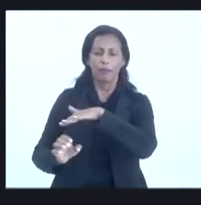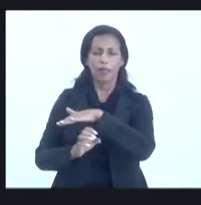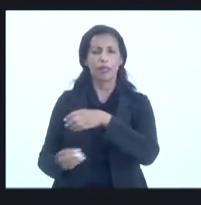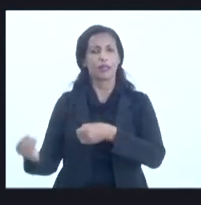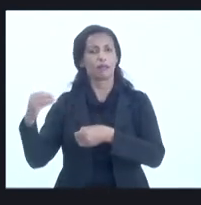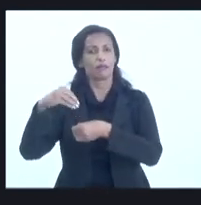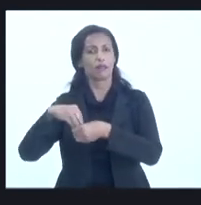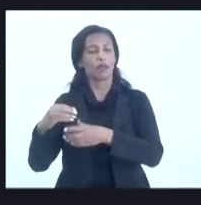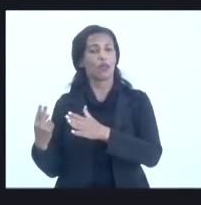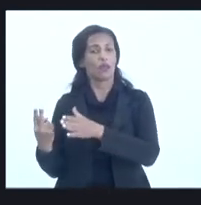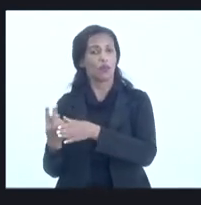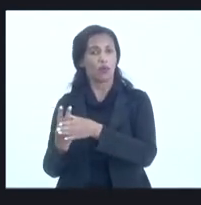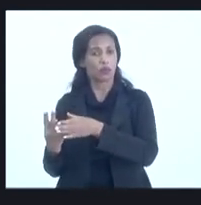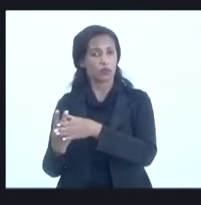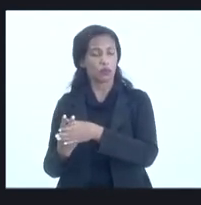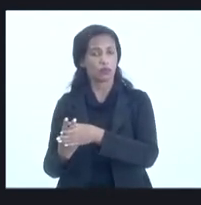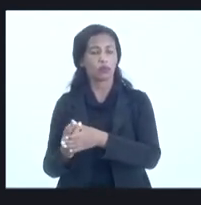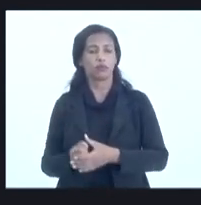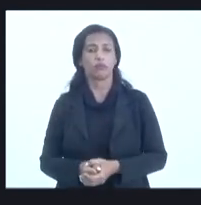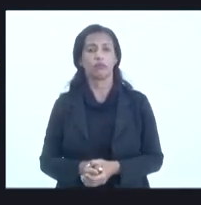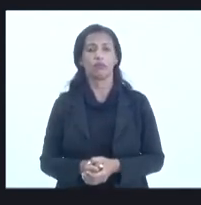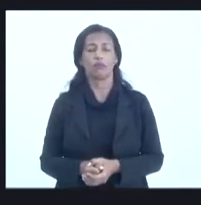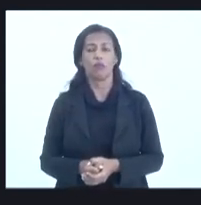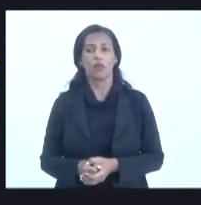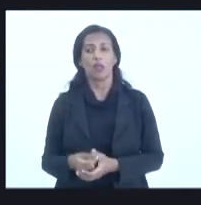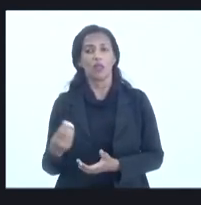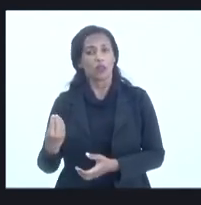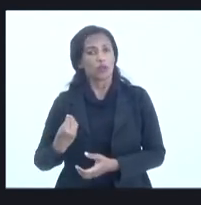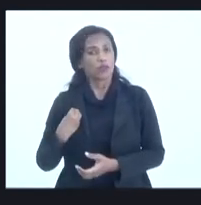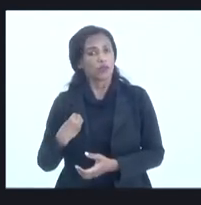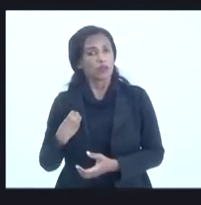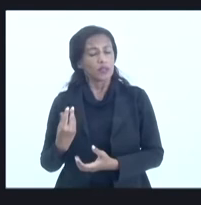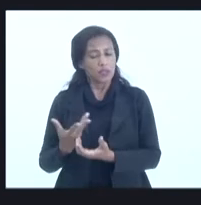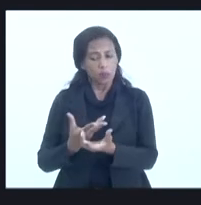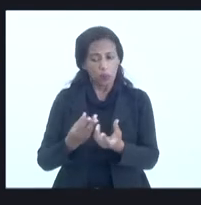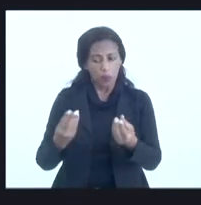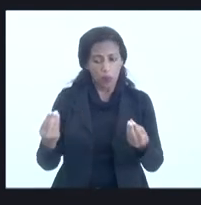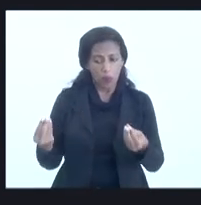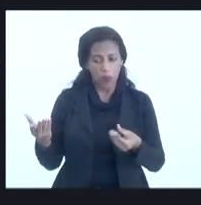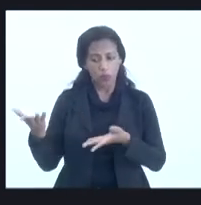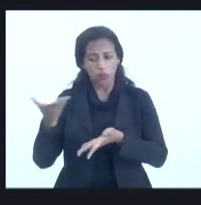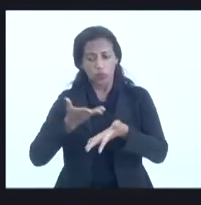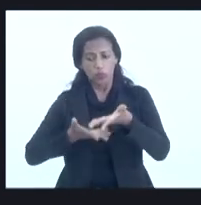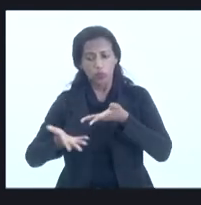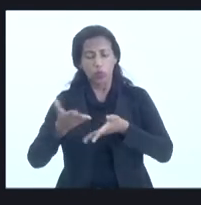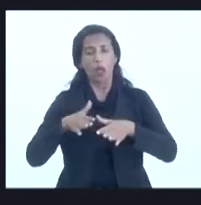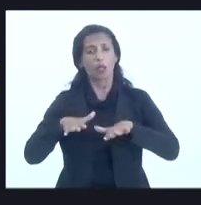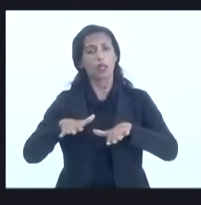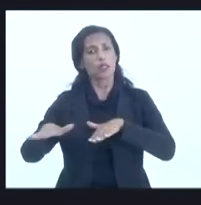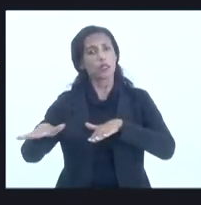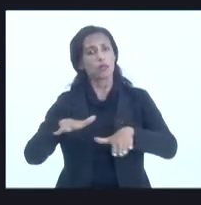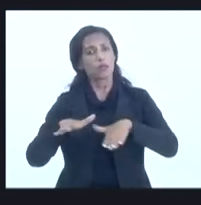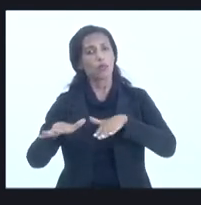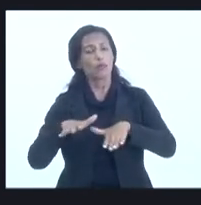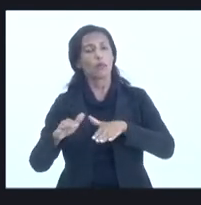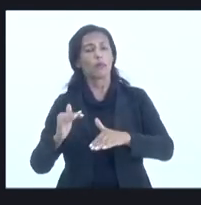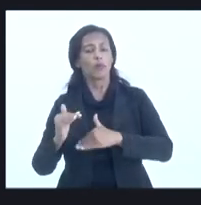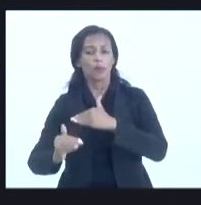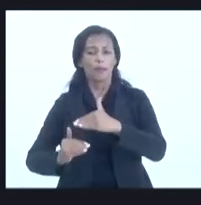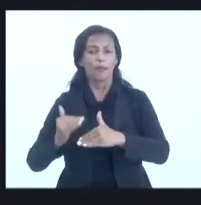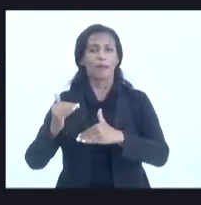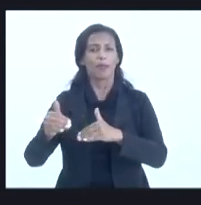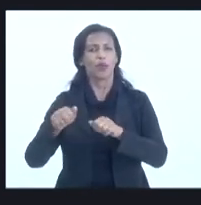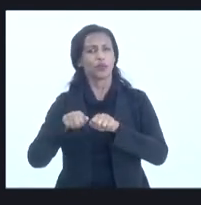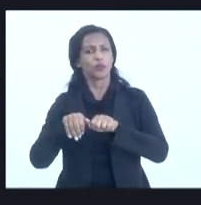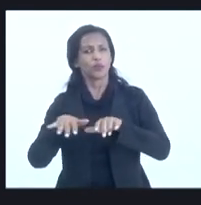Redonda. E nós vivenciamos muito nessa questão desse movimento pós-pandemia,